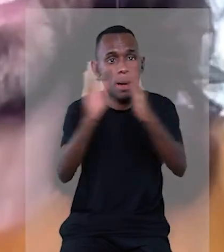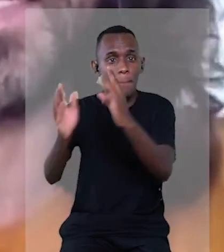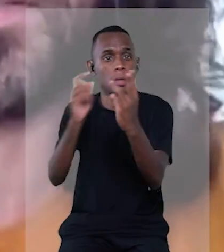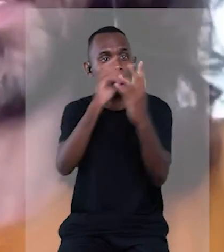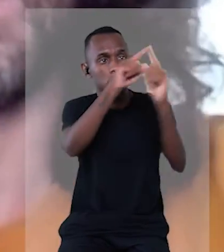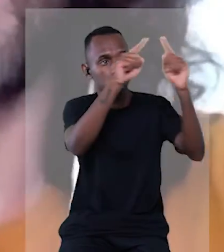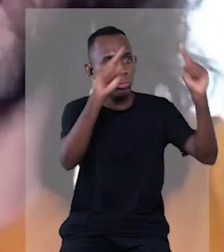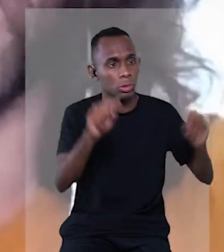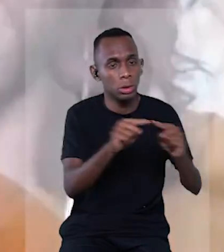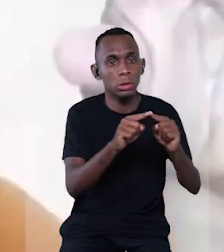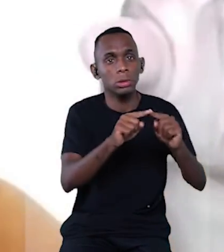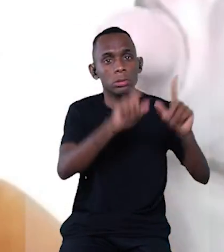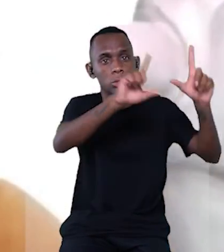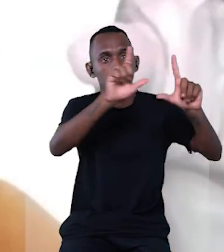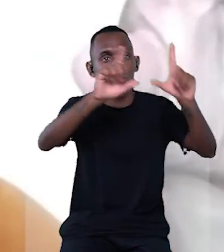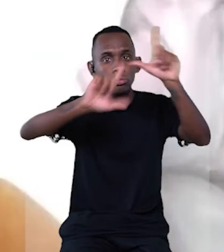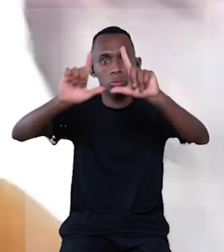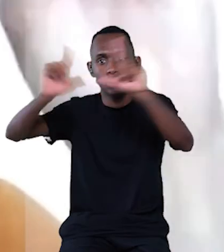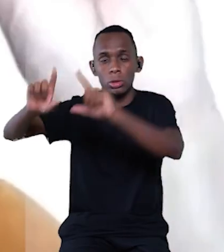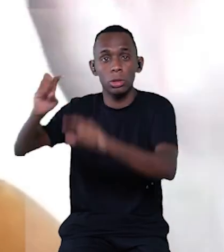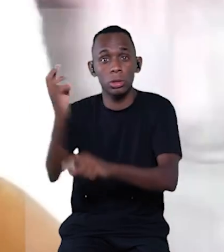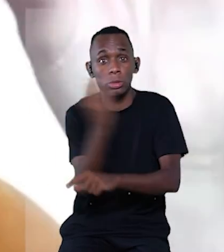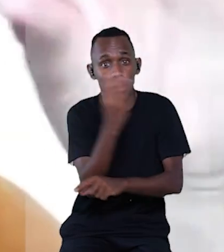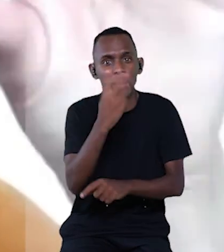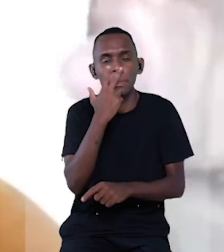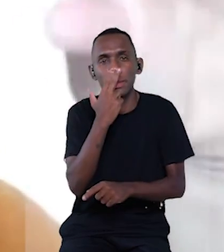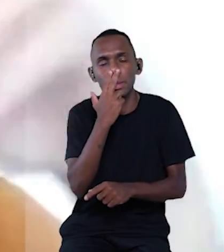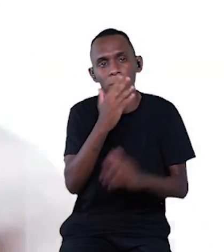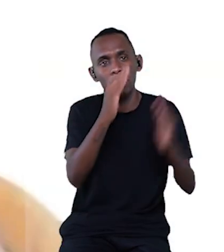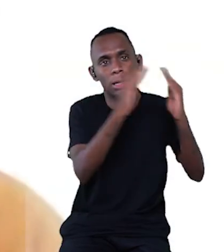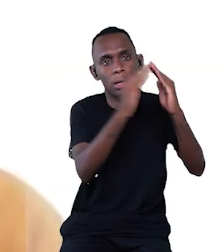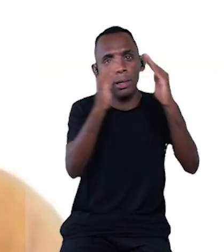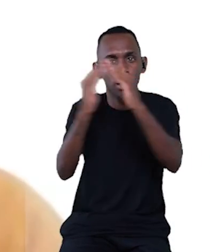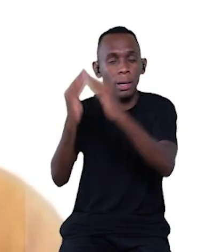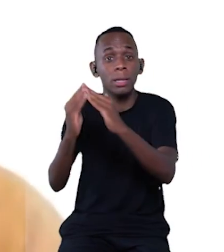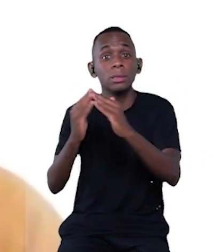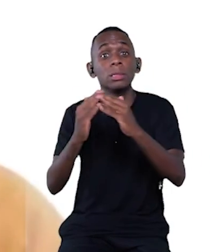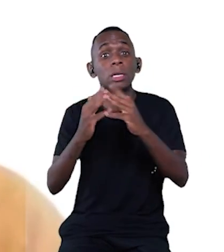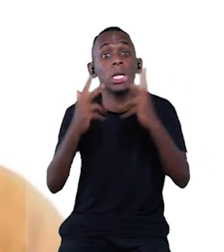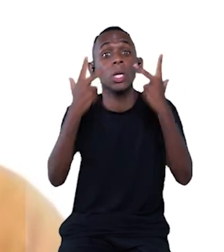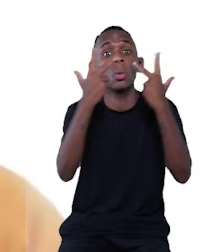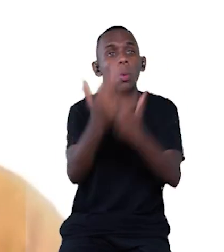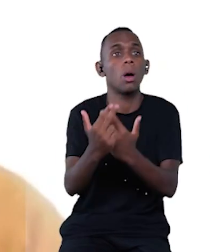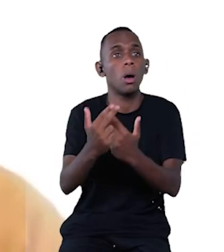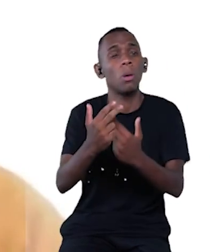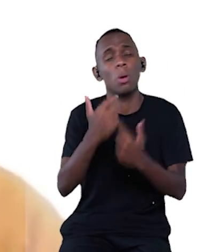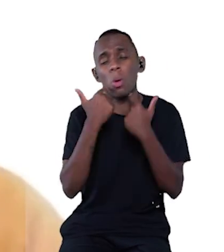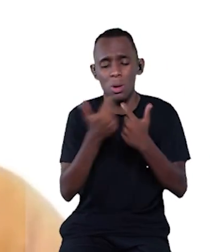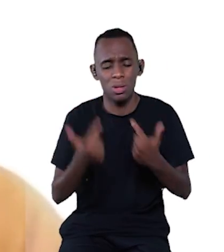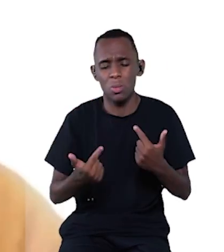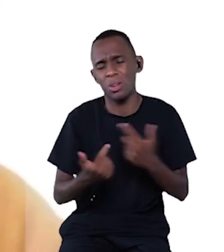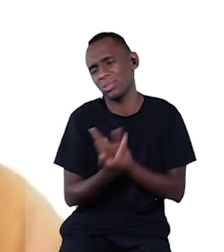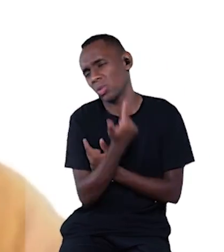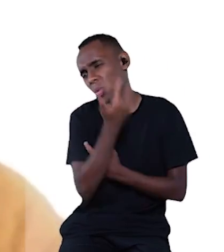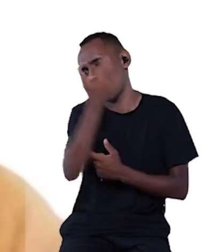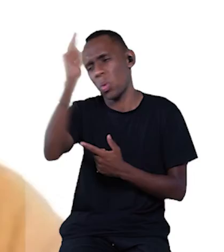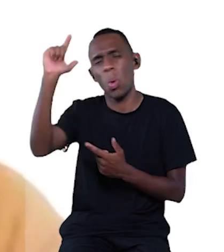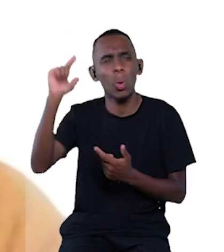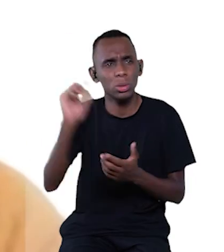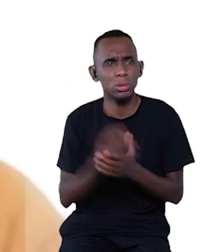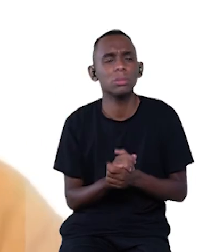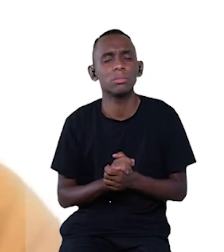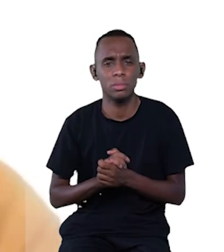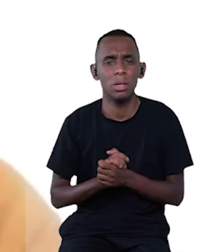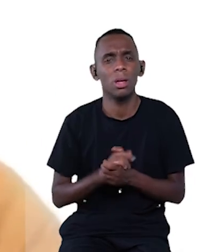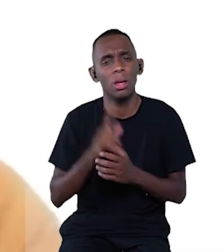cada tela é um personagem, né, como se os 3 estivessem na mesma casa. E a gente, que é uma outra linguagem,